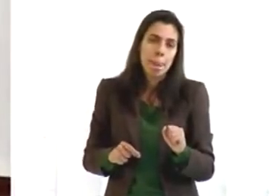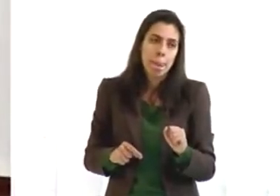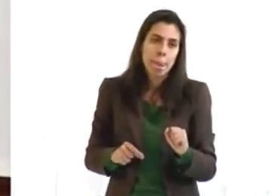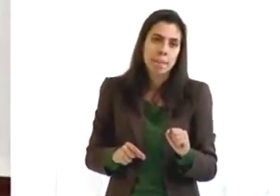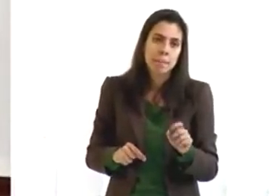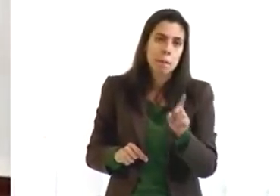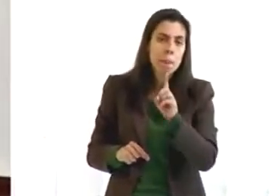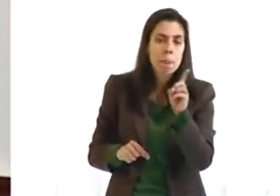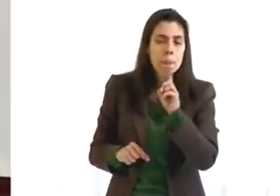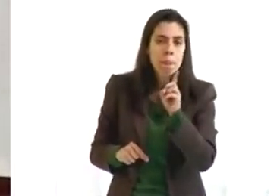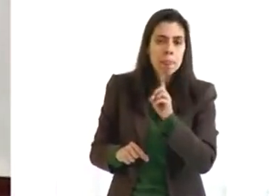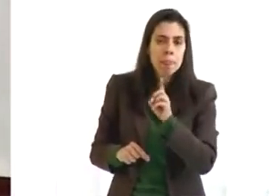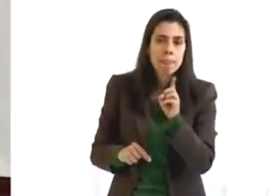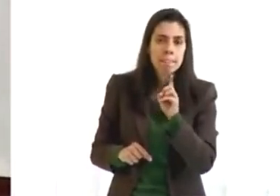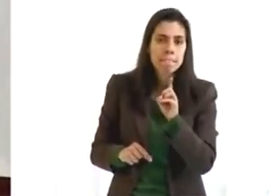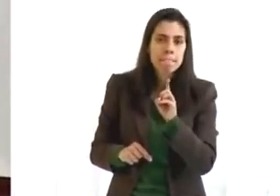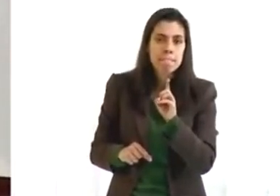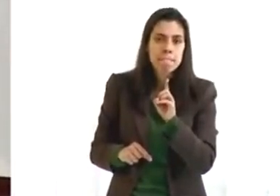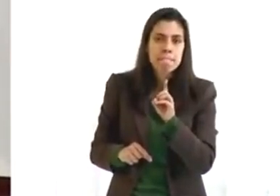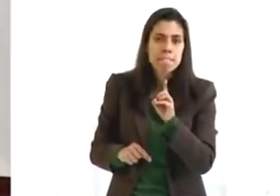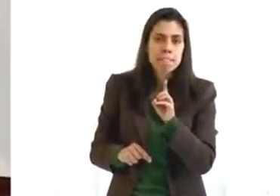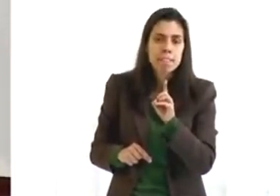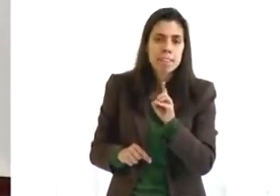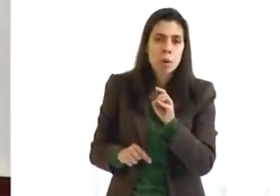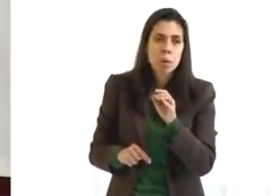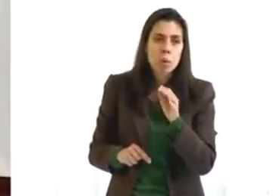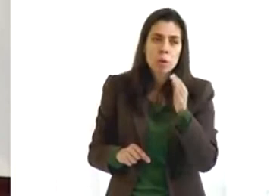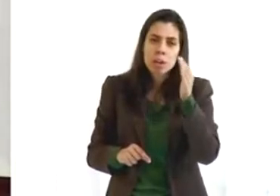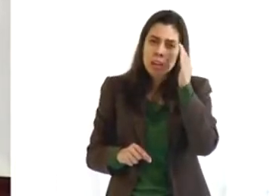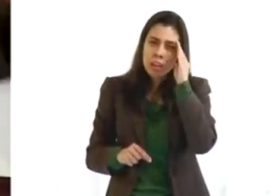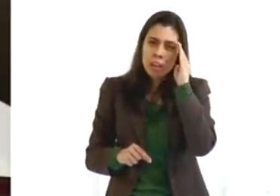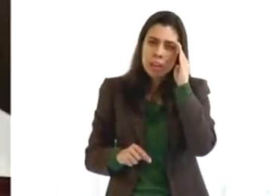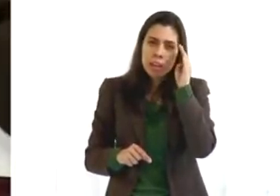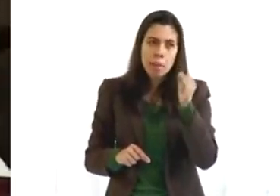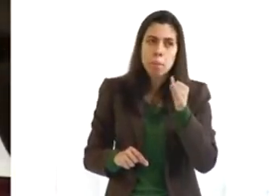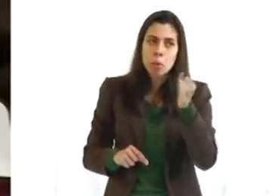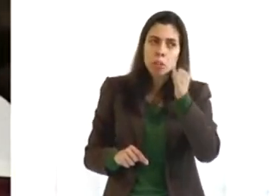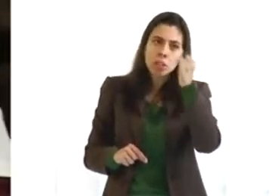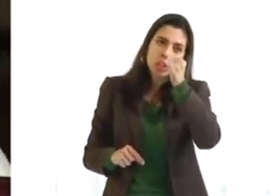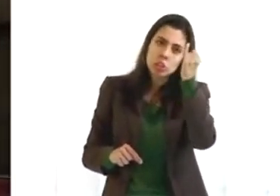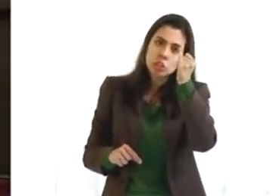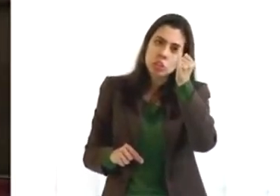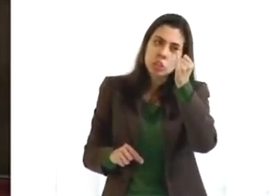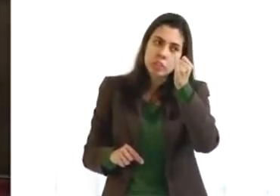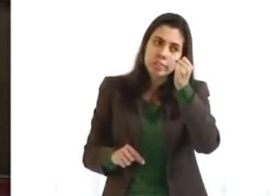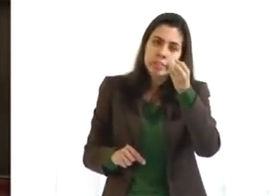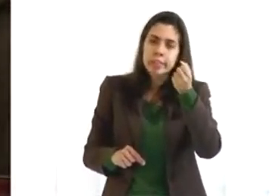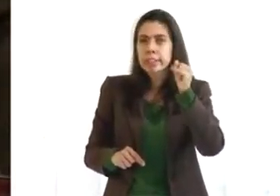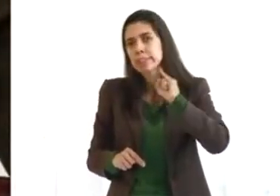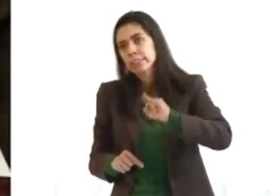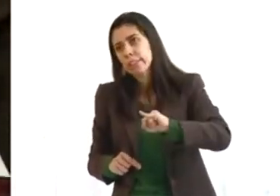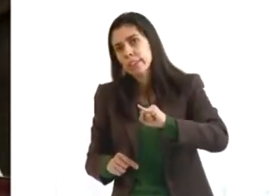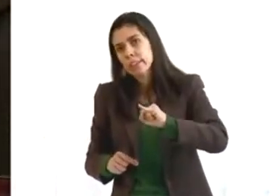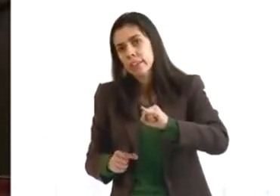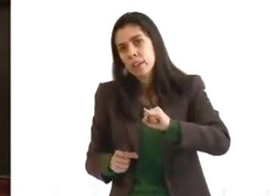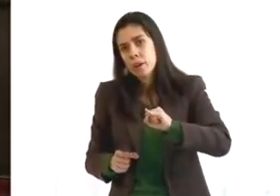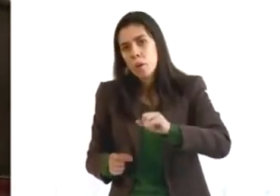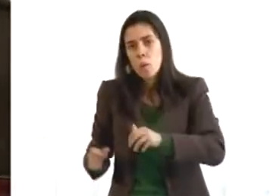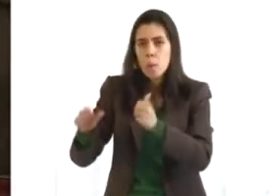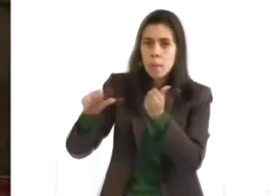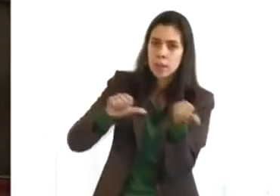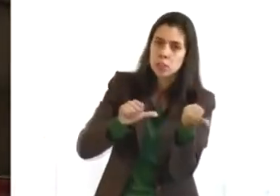carro para e ambos descem a água. Aí fica toda a polêmica. E aí, pastor? Foi por imersão ou por